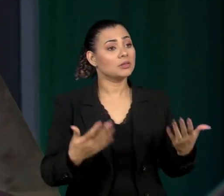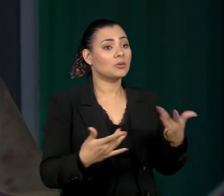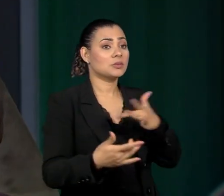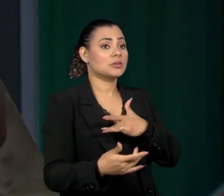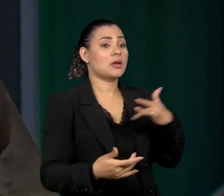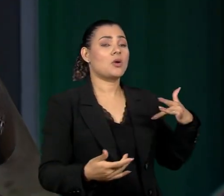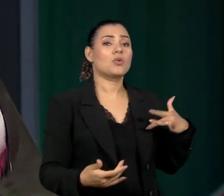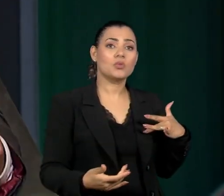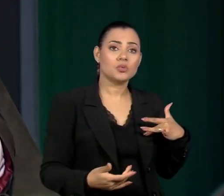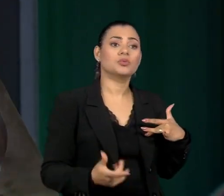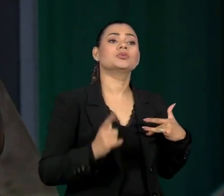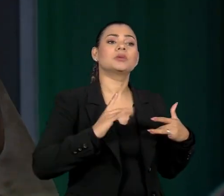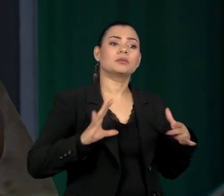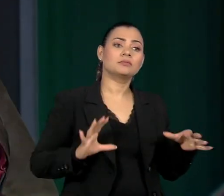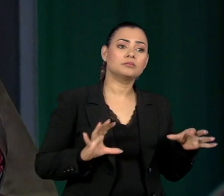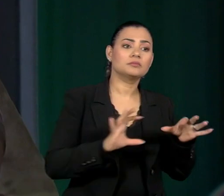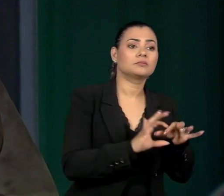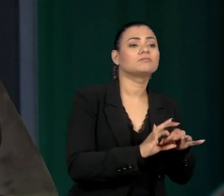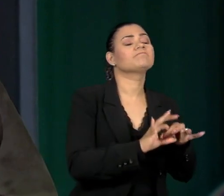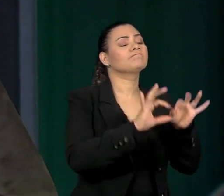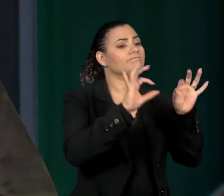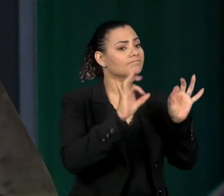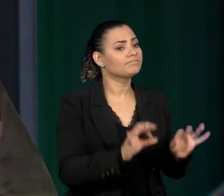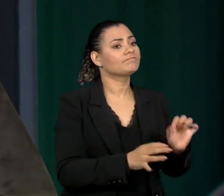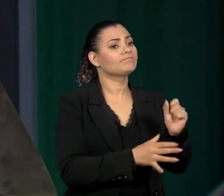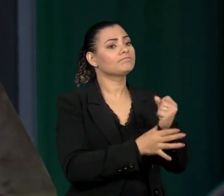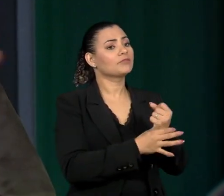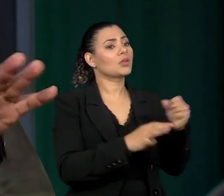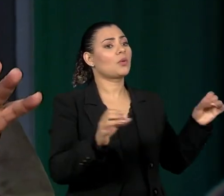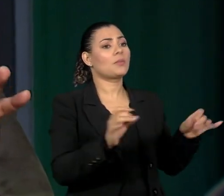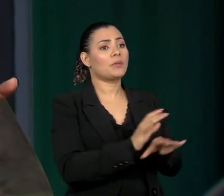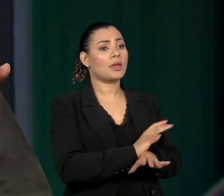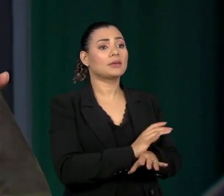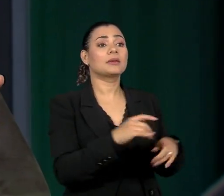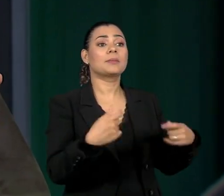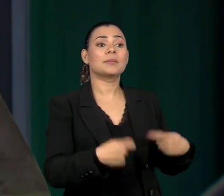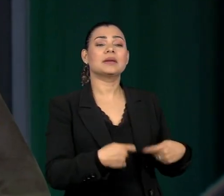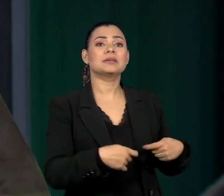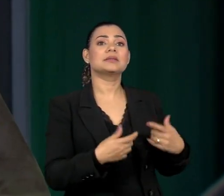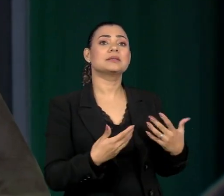que seja integral, plena e completa, ela precisa